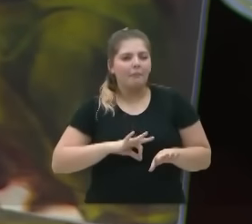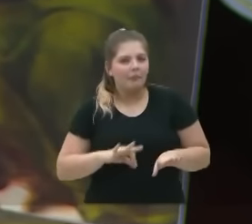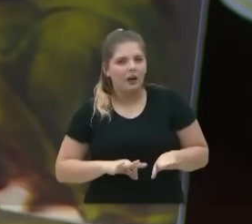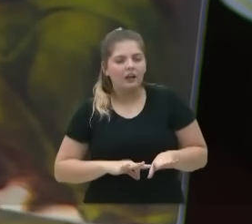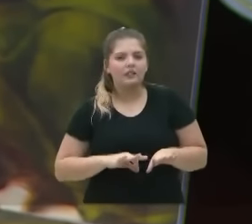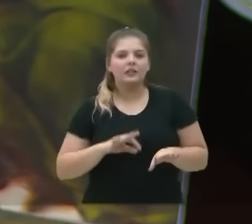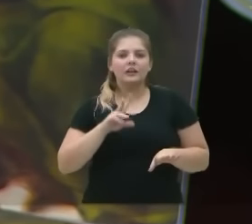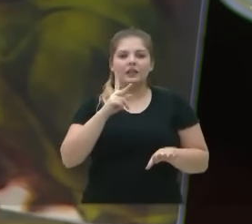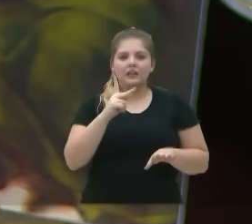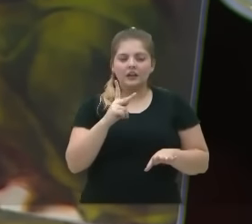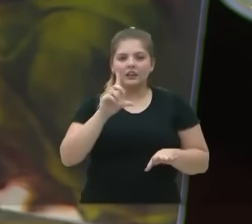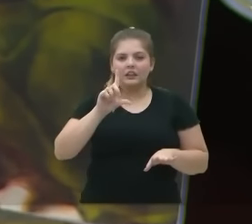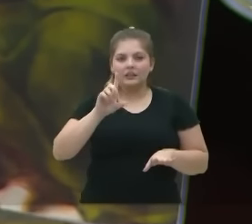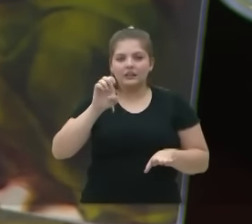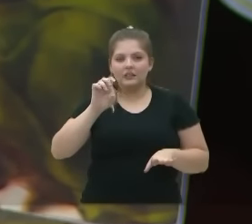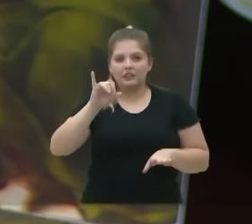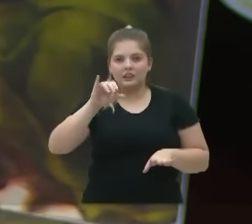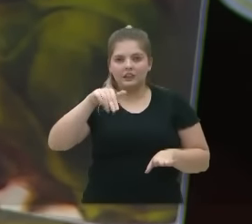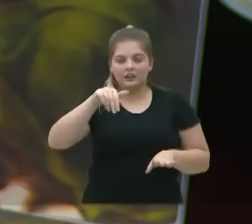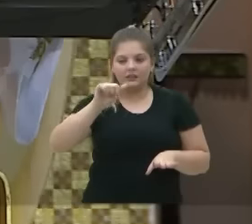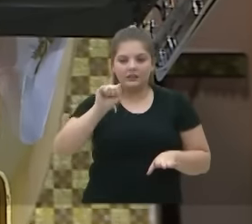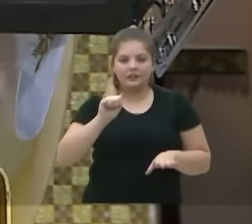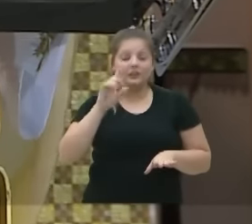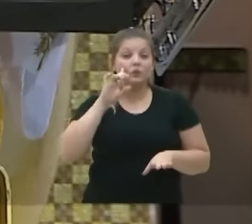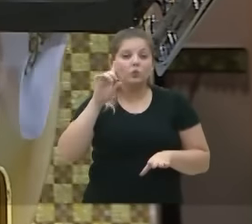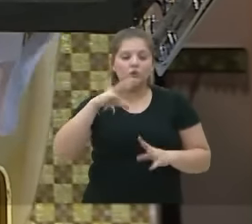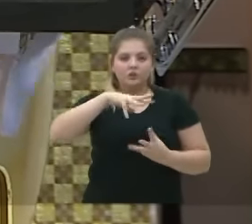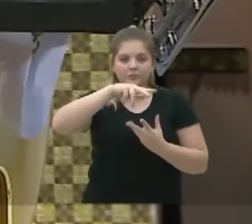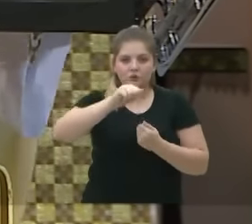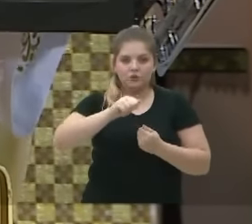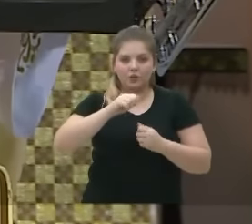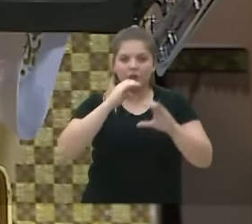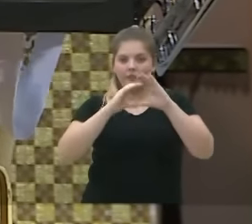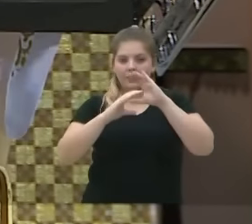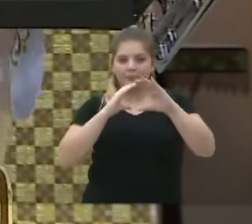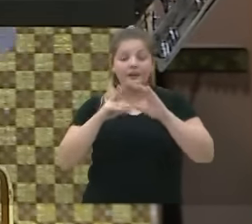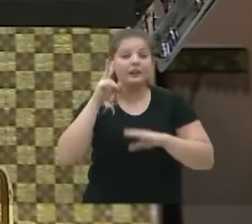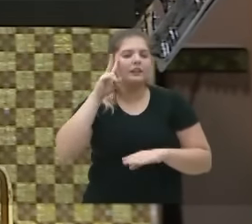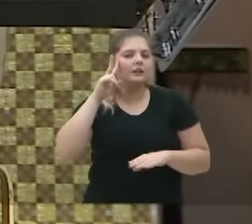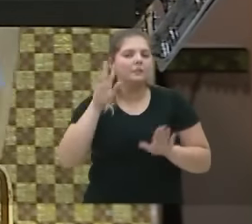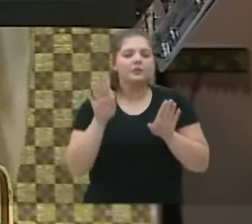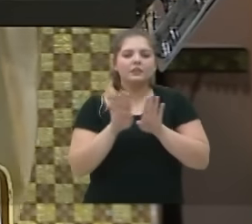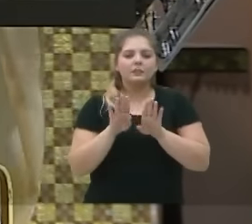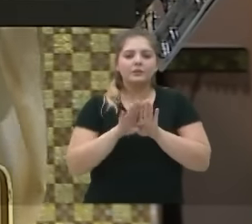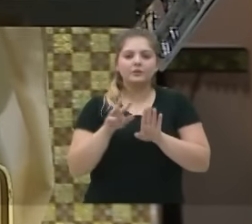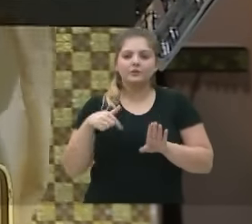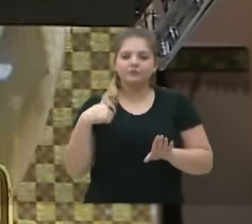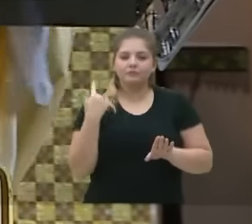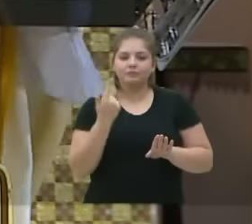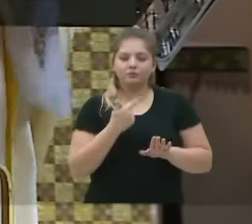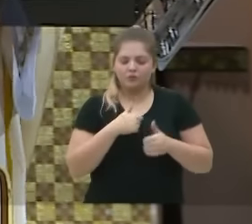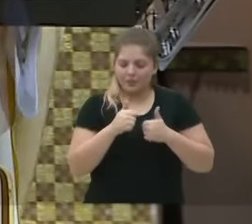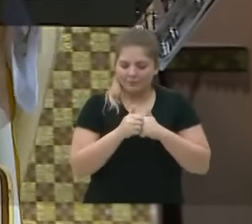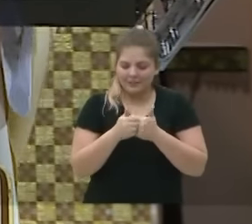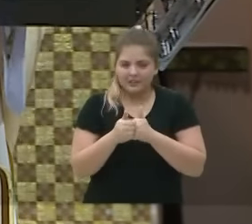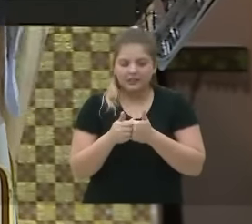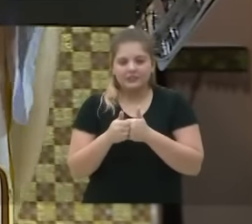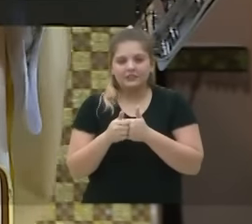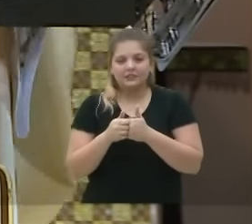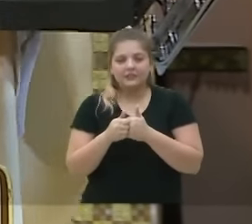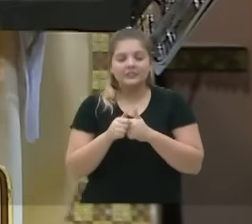se abrindo para o Dia Mundial da Comunicação. Lembro que também nós estamos com uma peregrinação, ainda